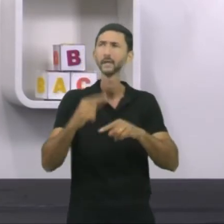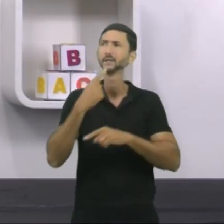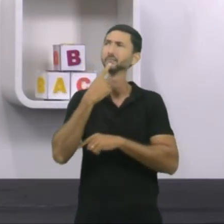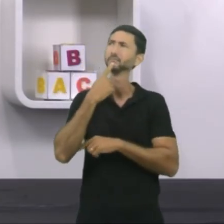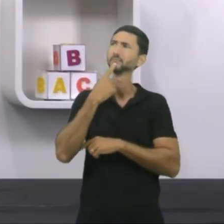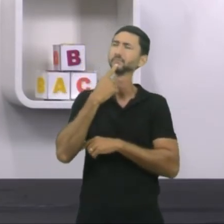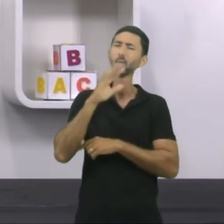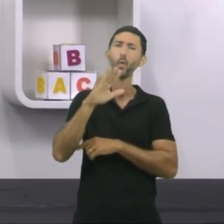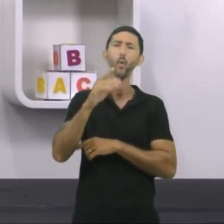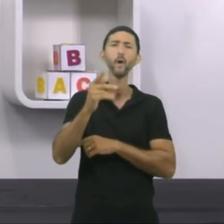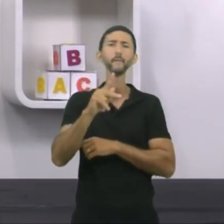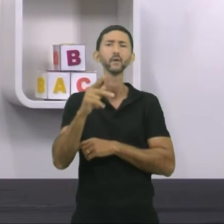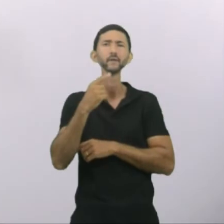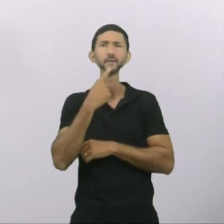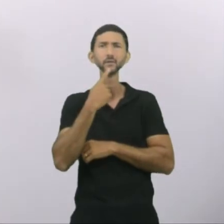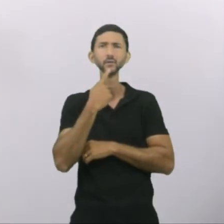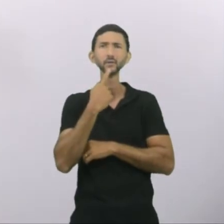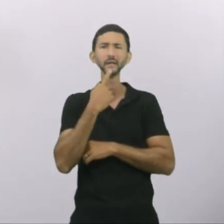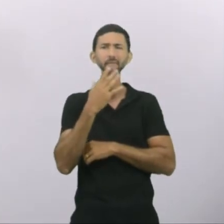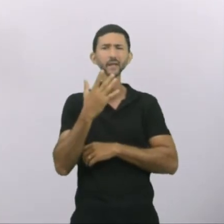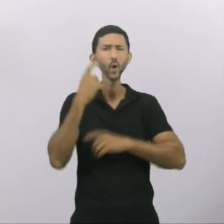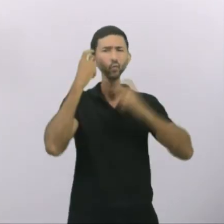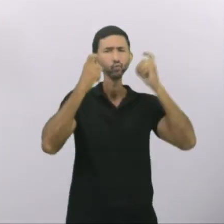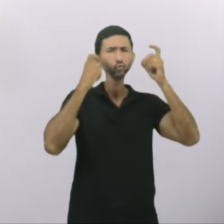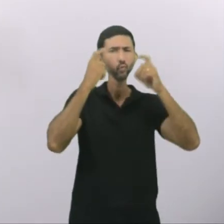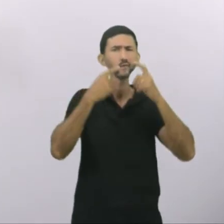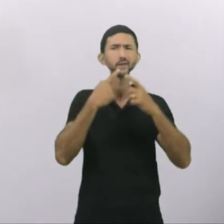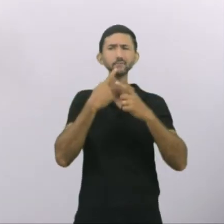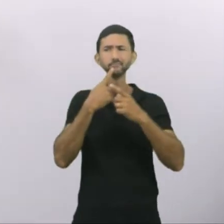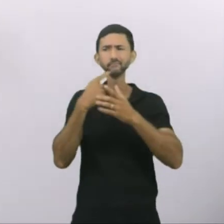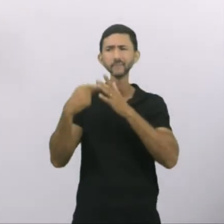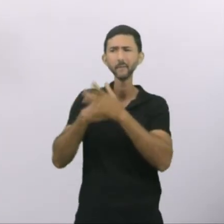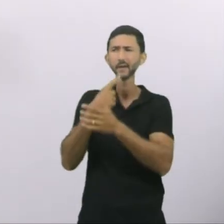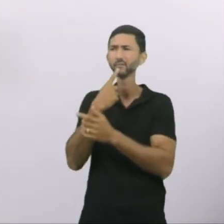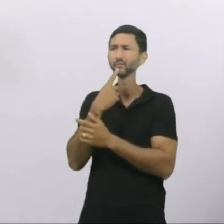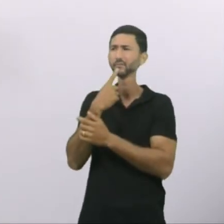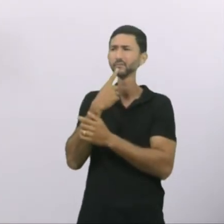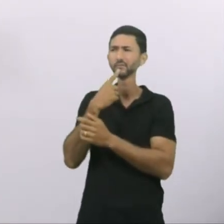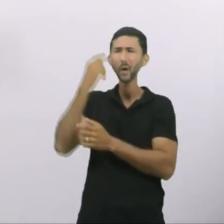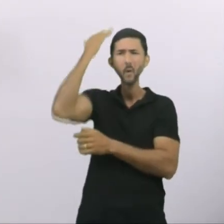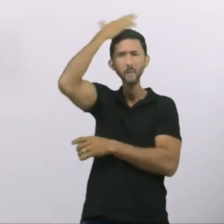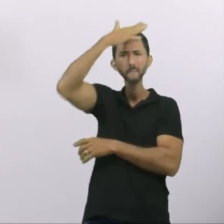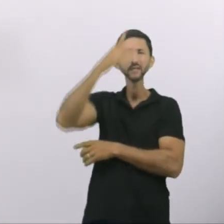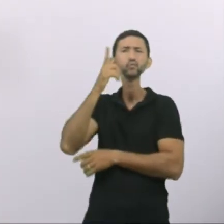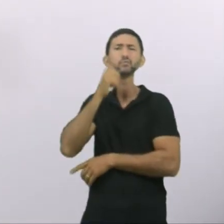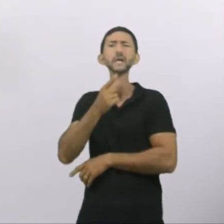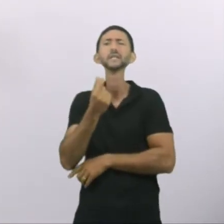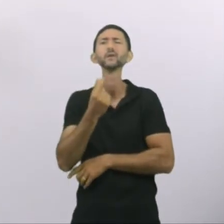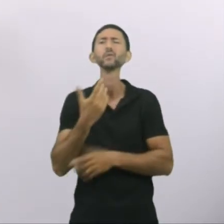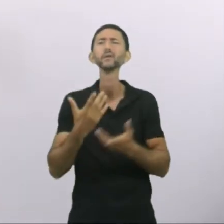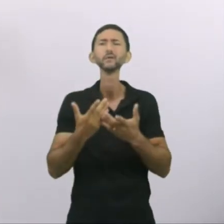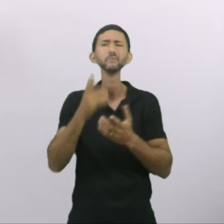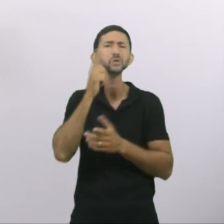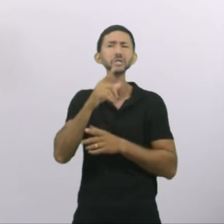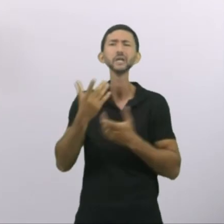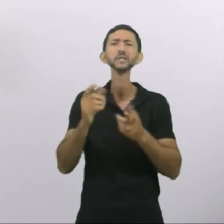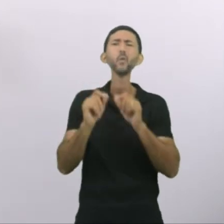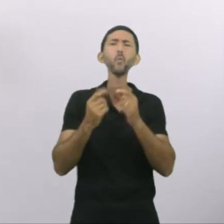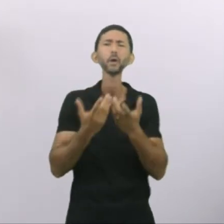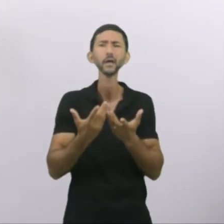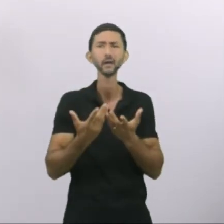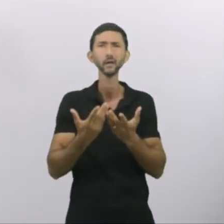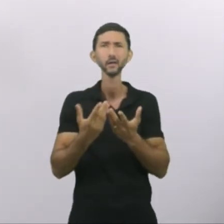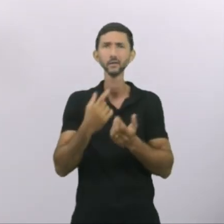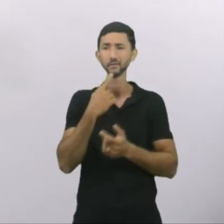professor, você deve estar se perguntando, o que o México ganha com isso? Eu não estou vendo tanta vantagem assim.